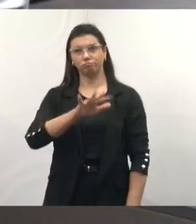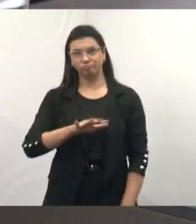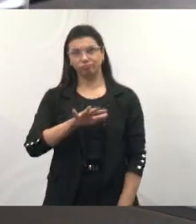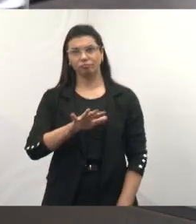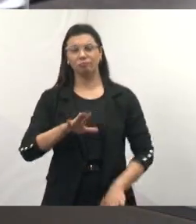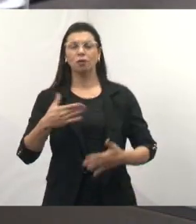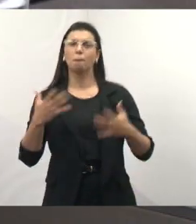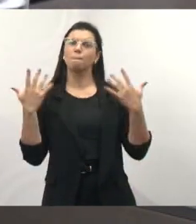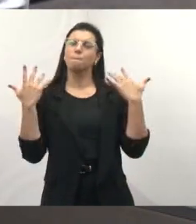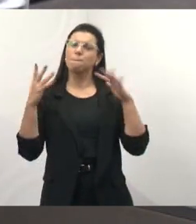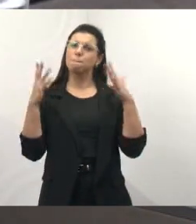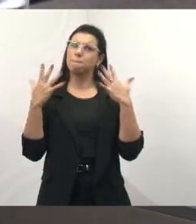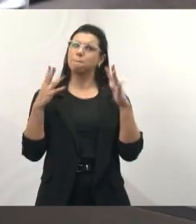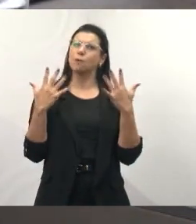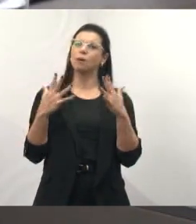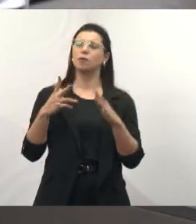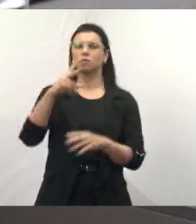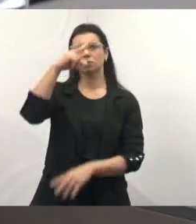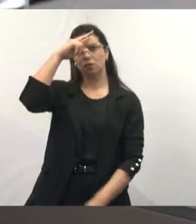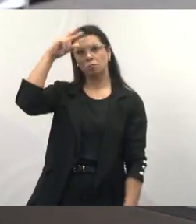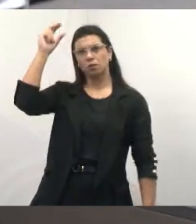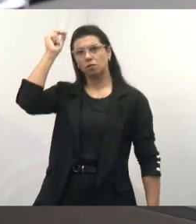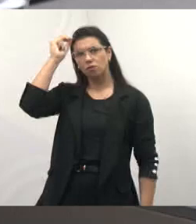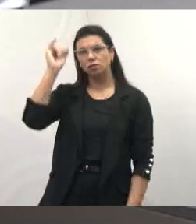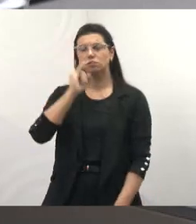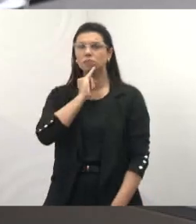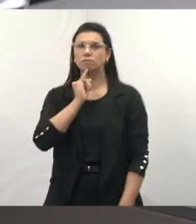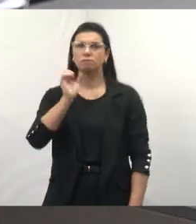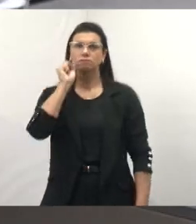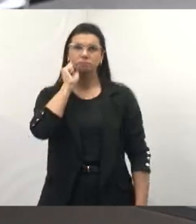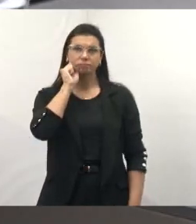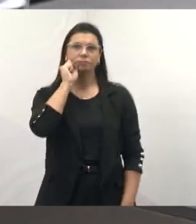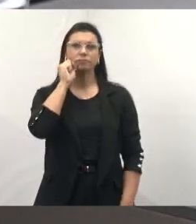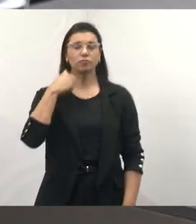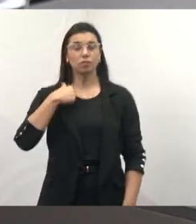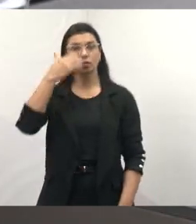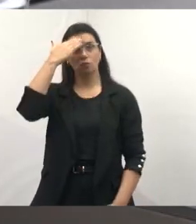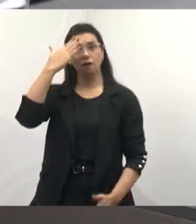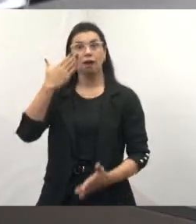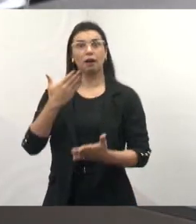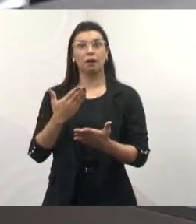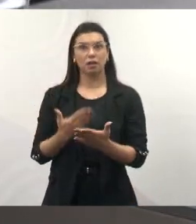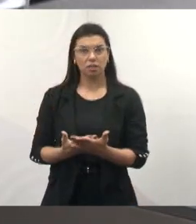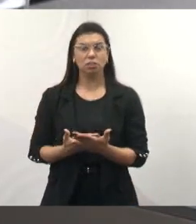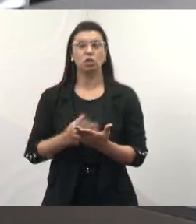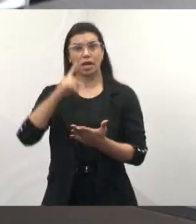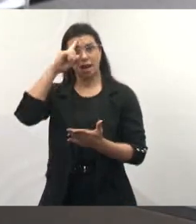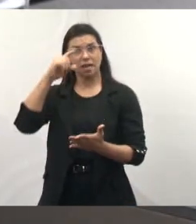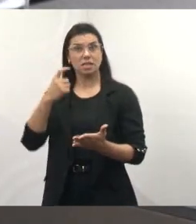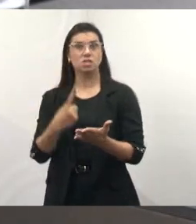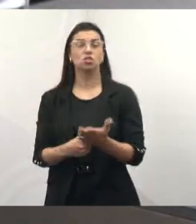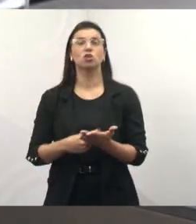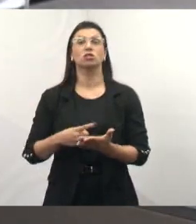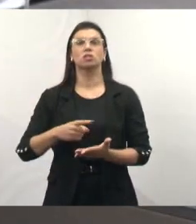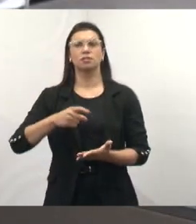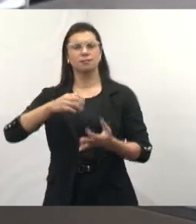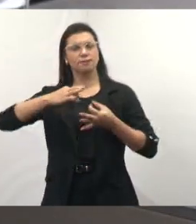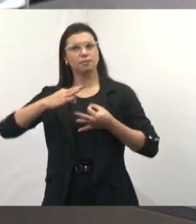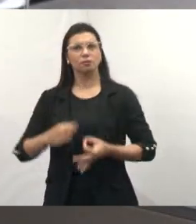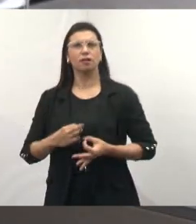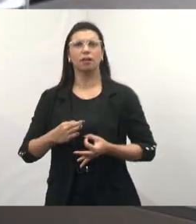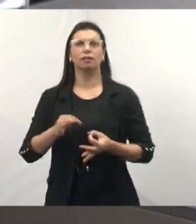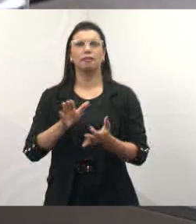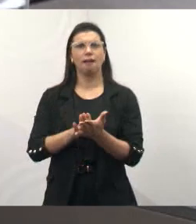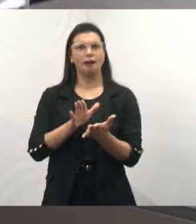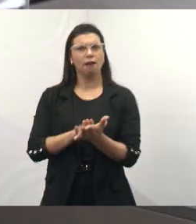Então, parabéns aí ao prefeito Isaías Santana, não é? Eu acredito que as decisões tomadas são corretas, a